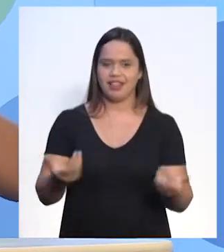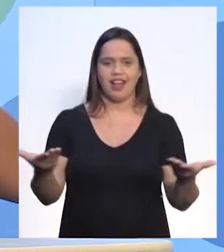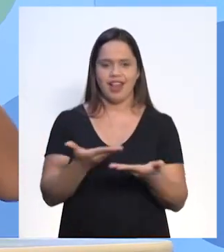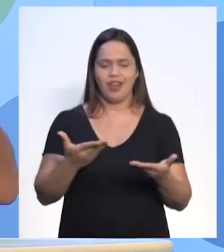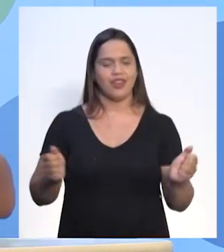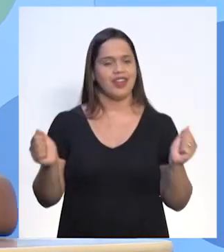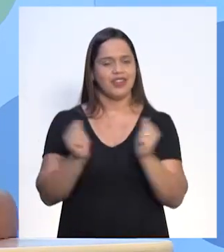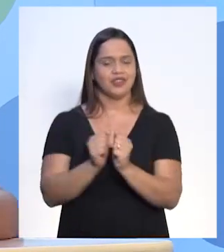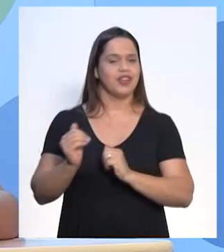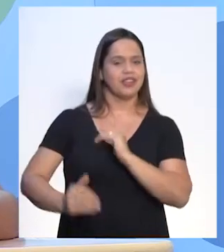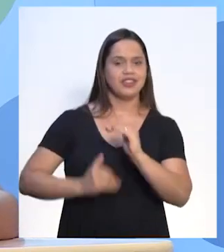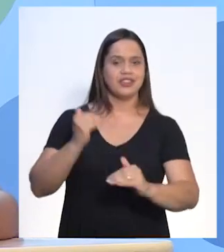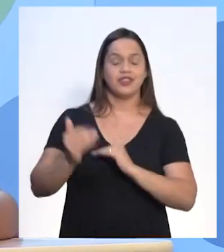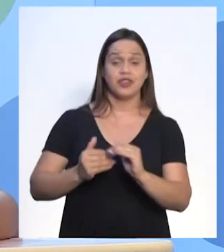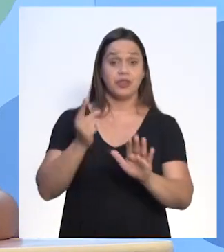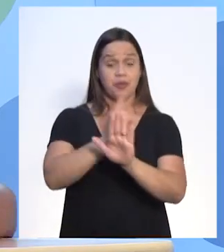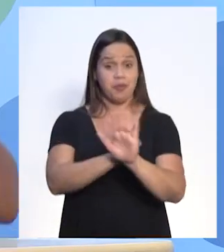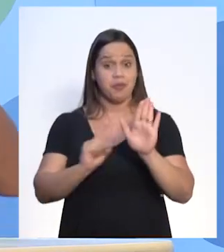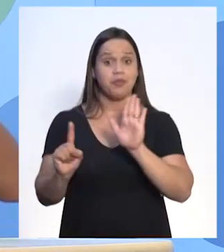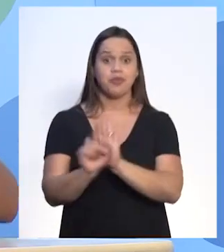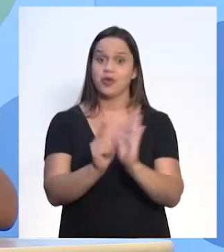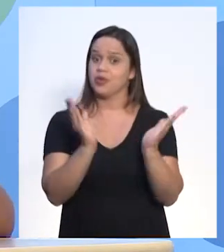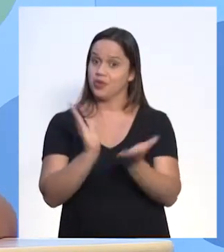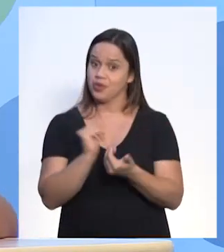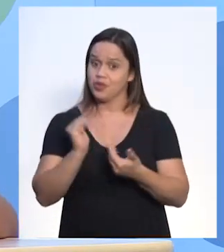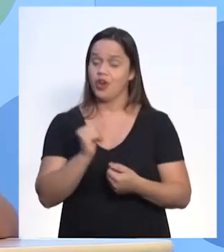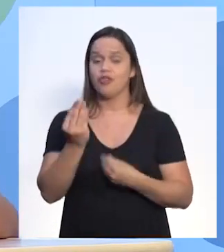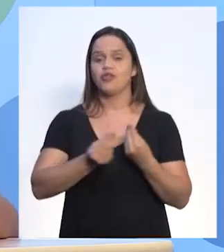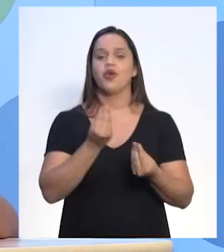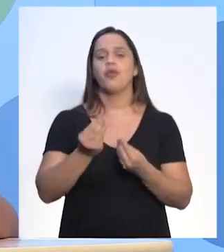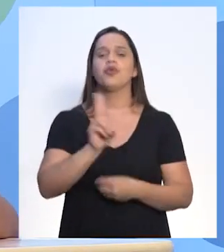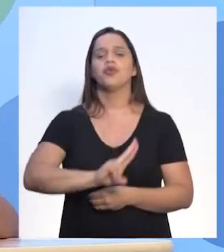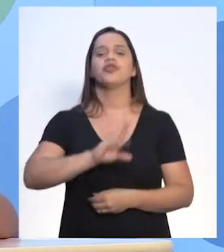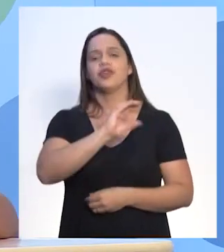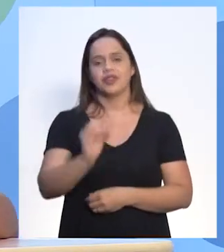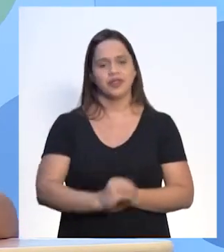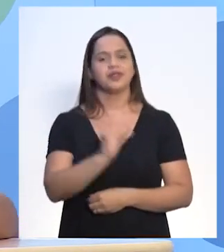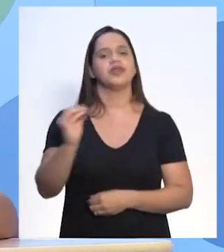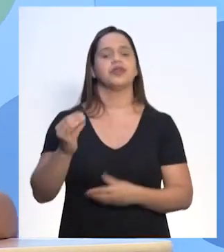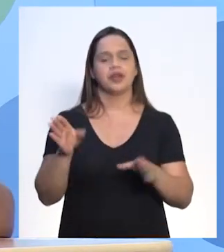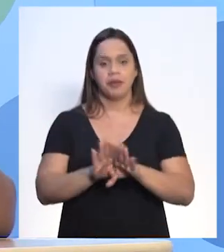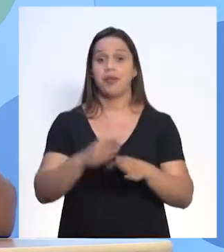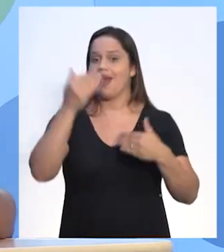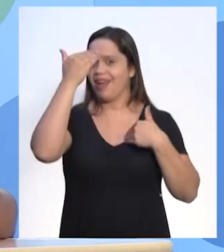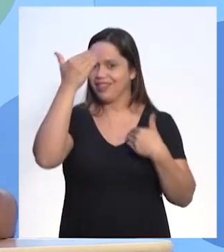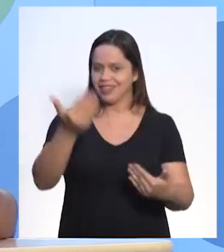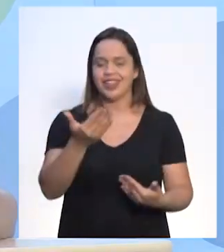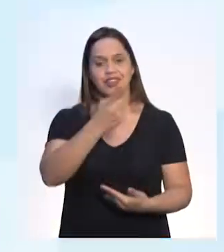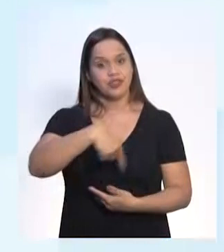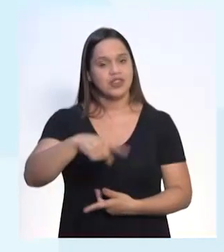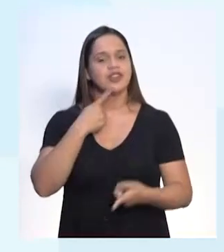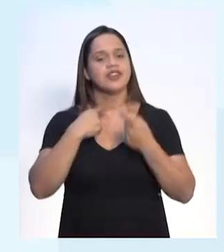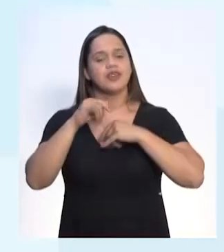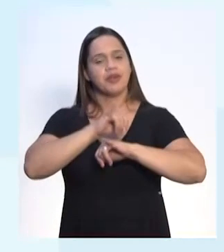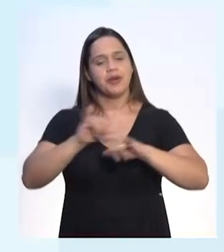estão desenvolvendo o protagonismo juvenil por meio do Centro de Mídias também. Agradeço, desejo a todos